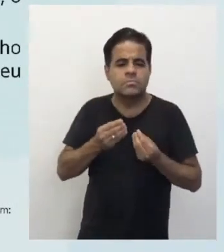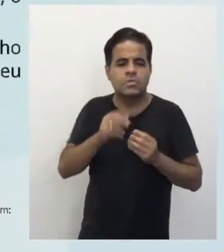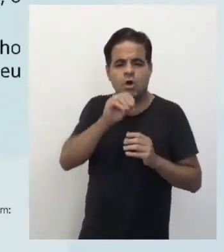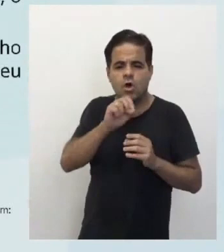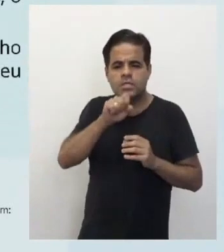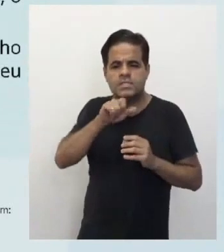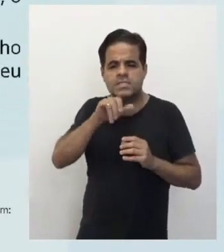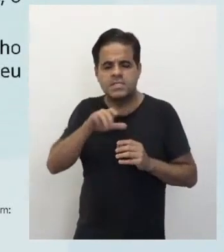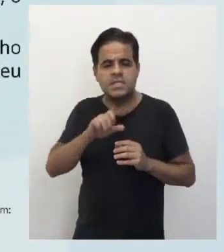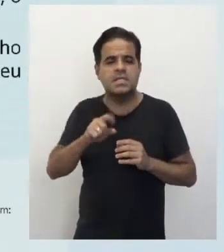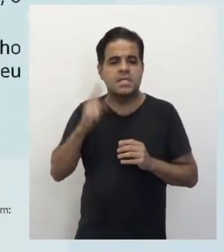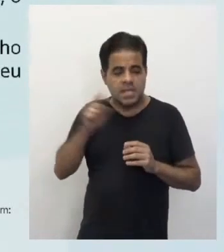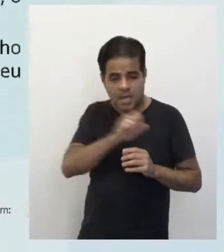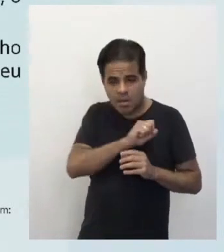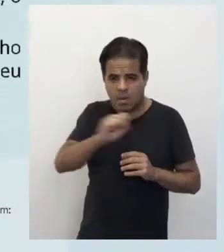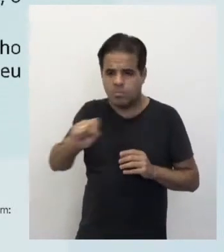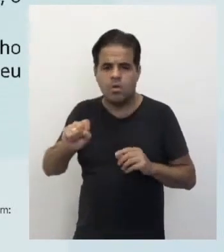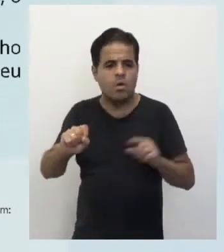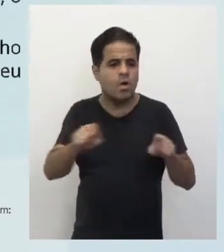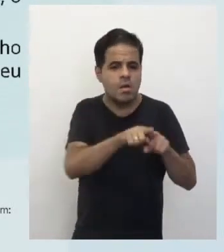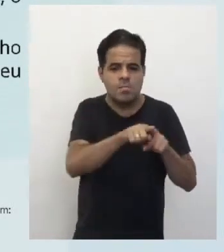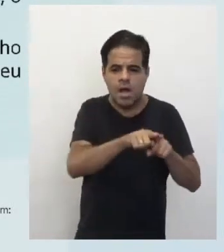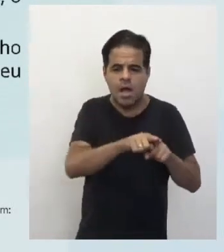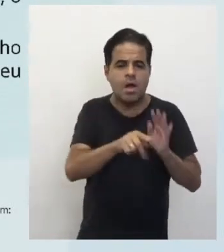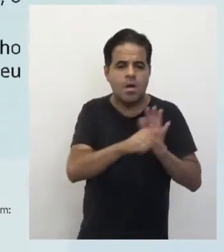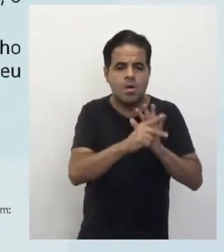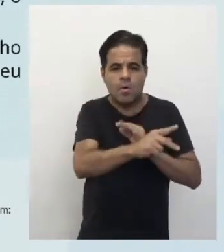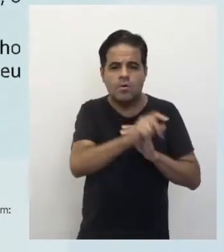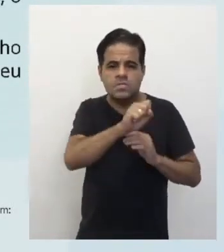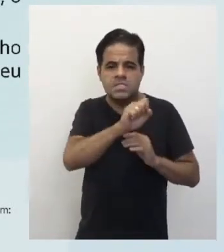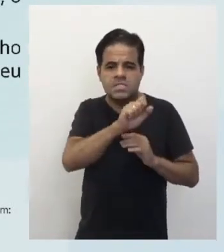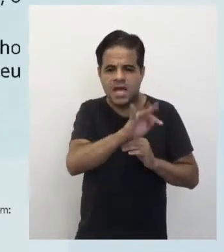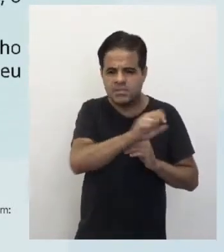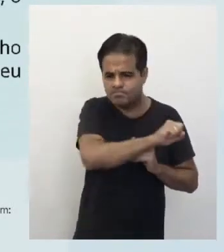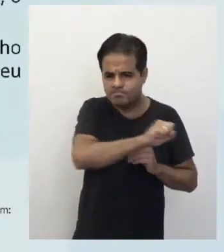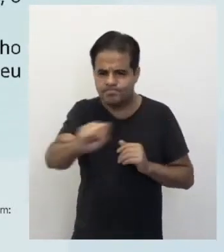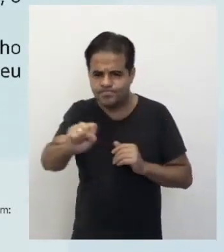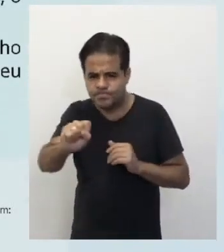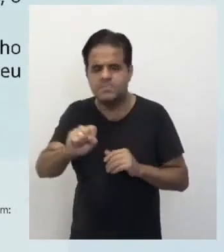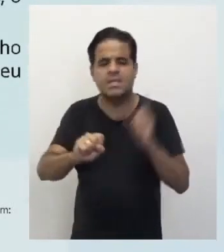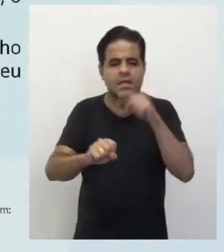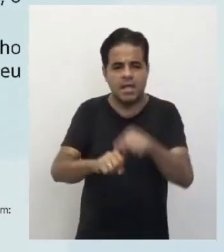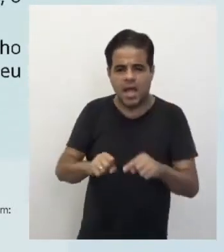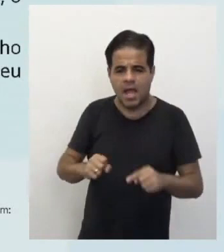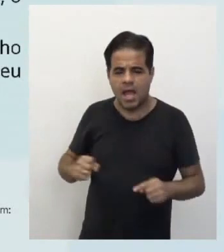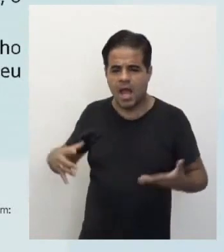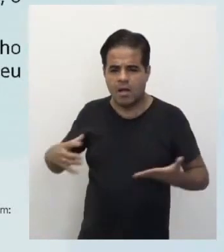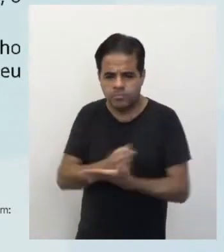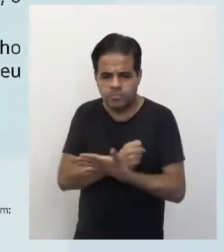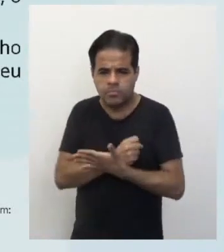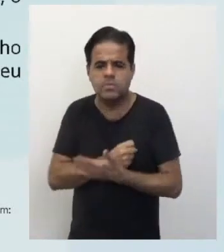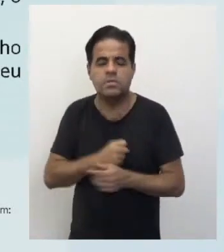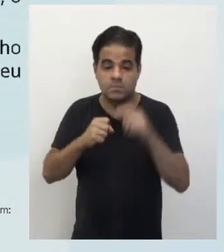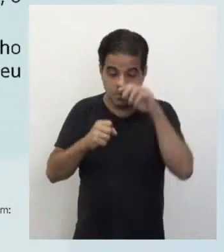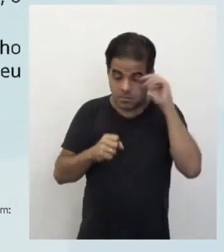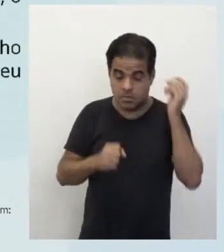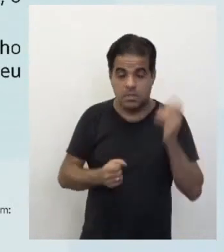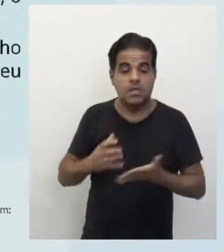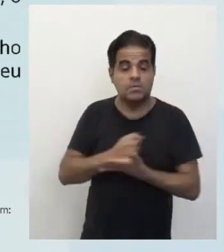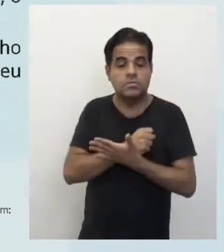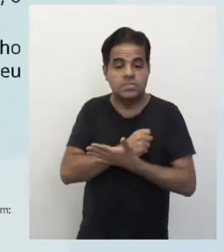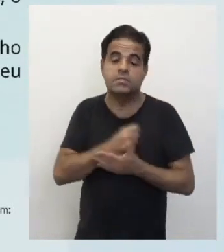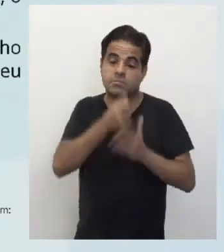Osíris era morto pelo seu próprio irmão Sete, que usurpava ali o reino, né? Isso segundo